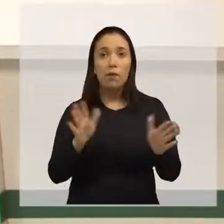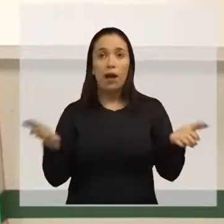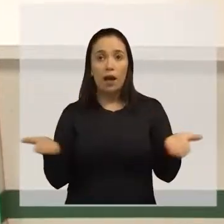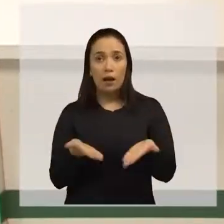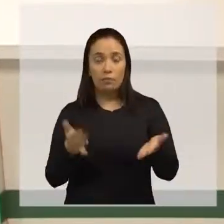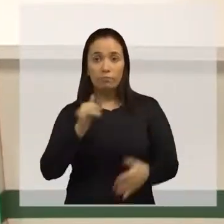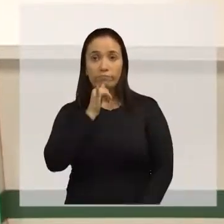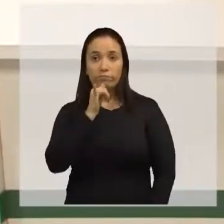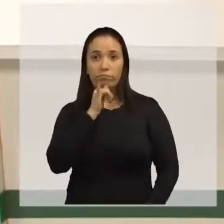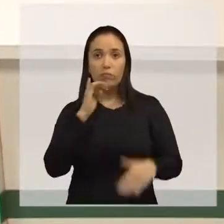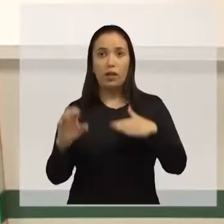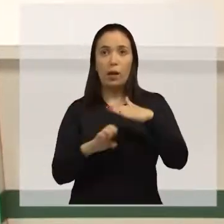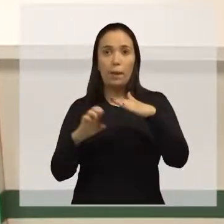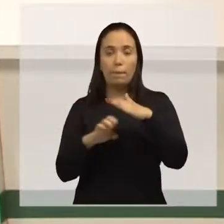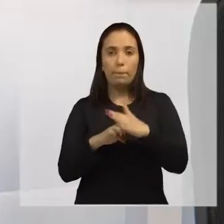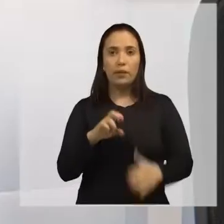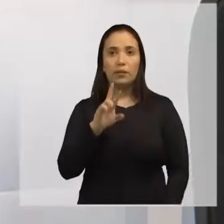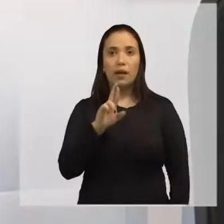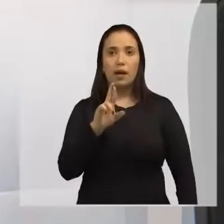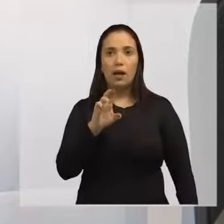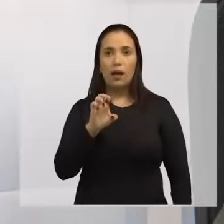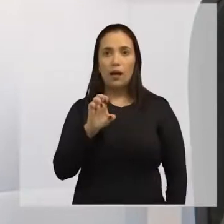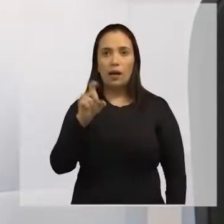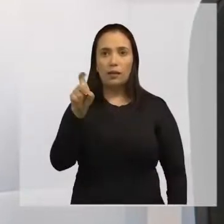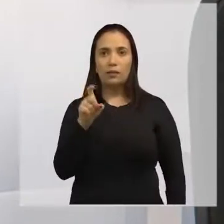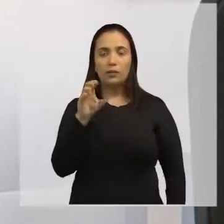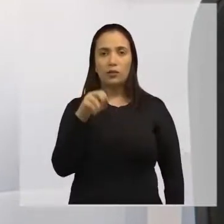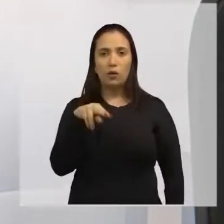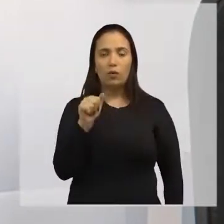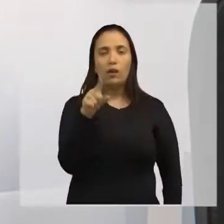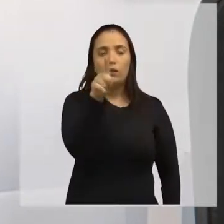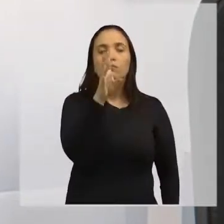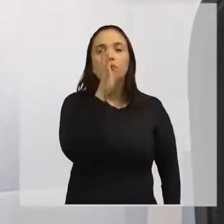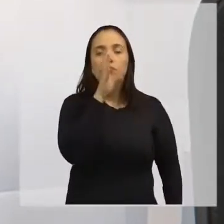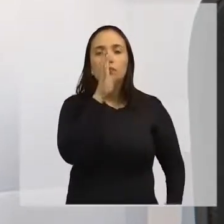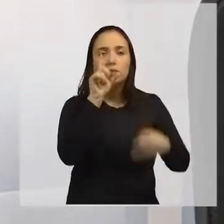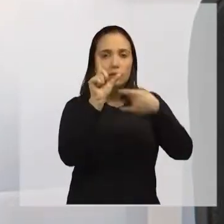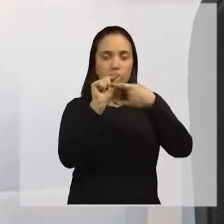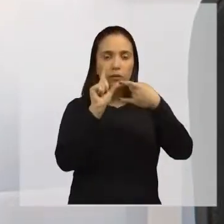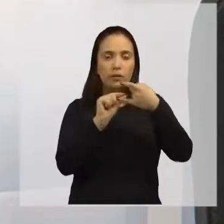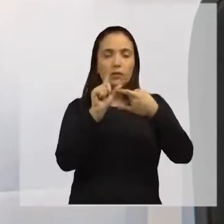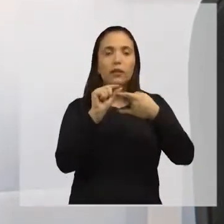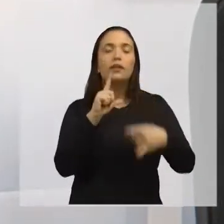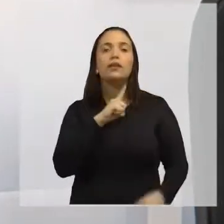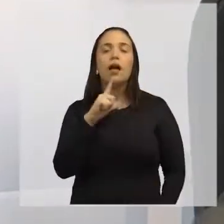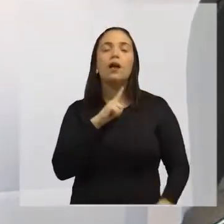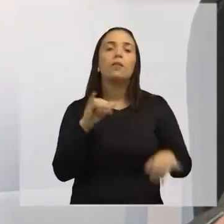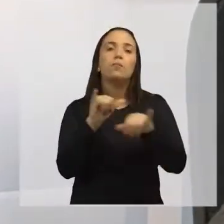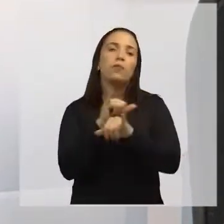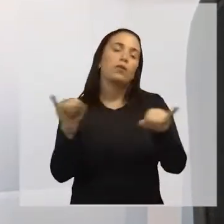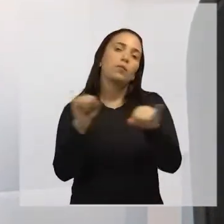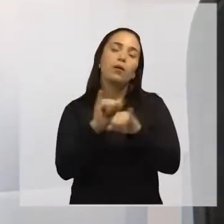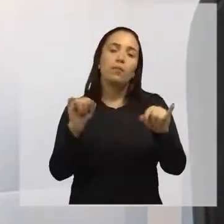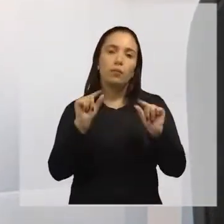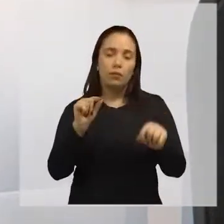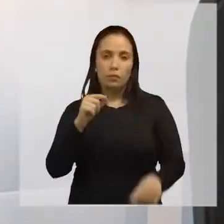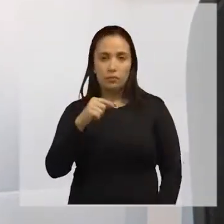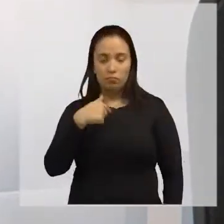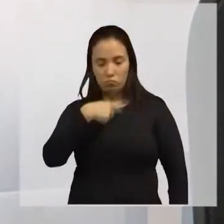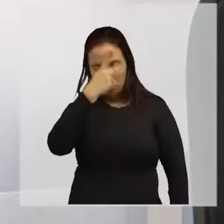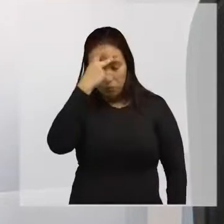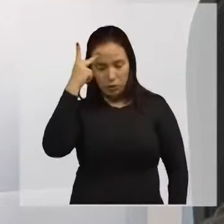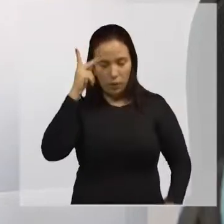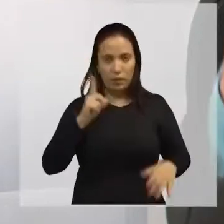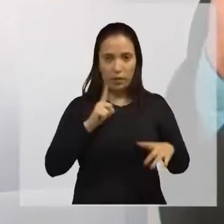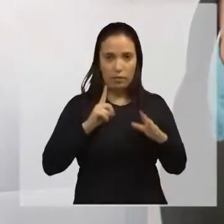você for lá no YouTube e pegar lá, bota lá Rexona, tem uma propaganda dele que é interessante. O cara está se arrumando. A